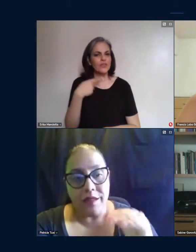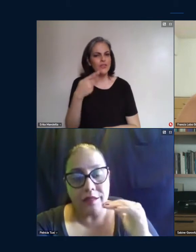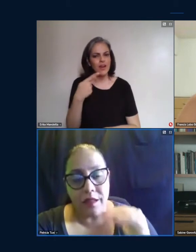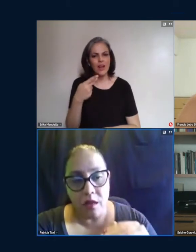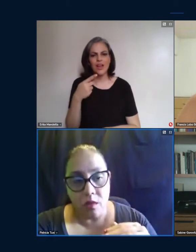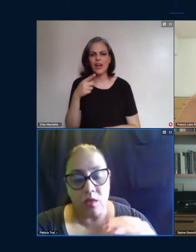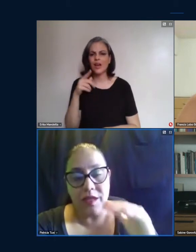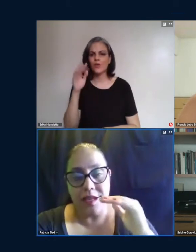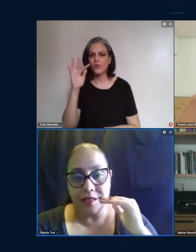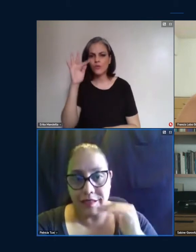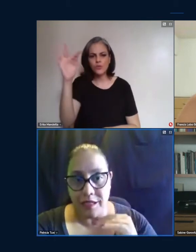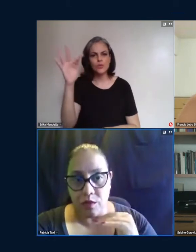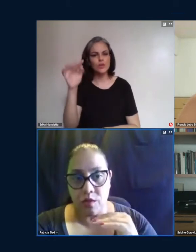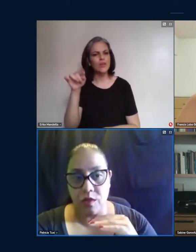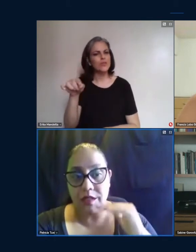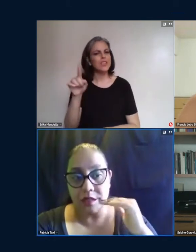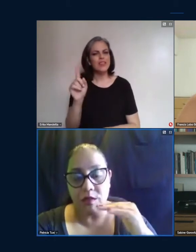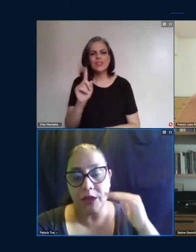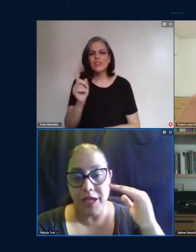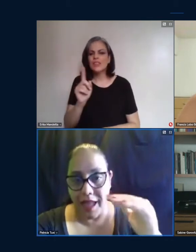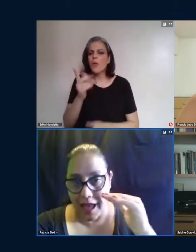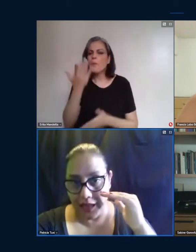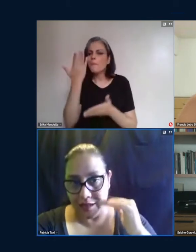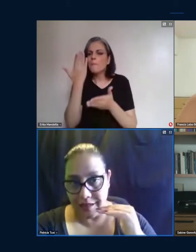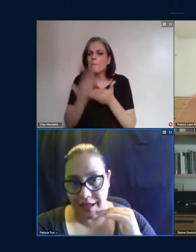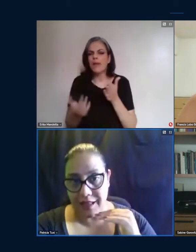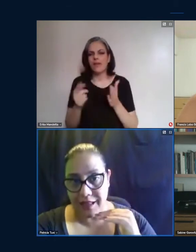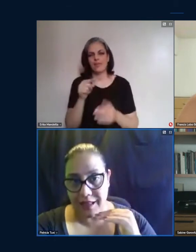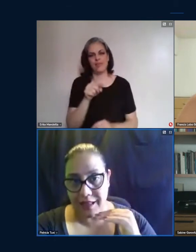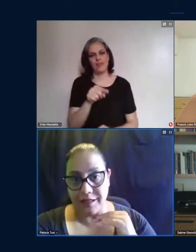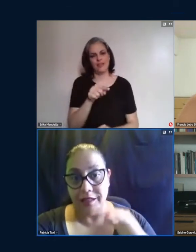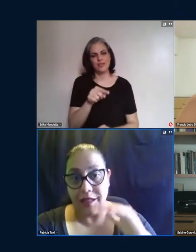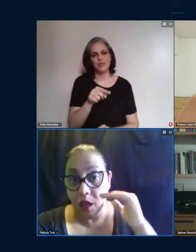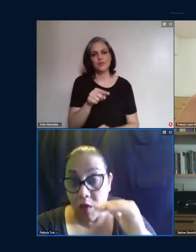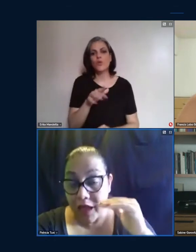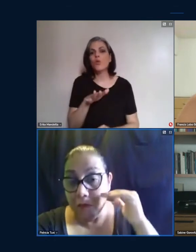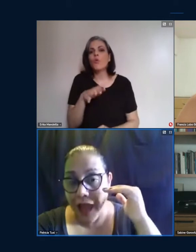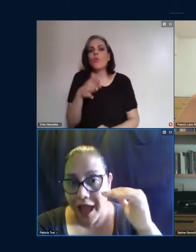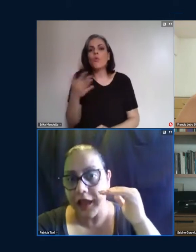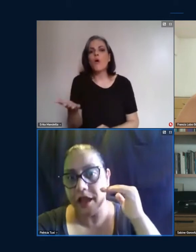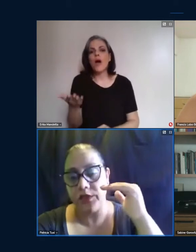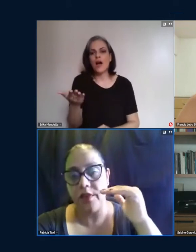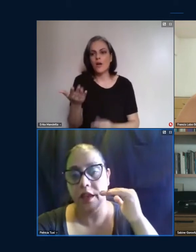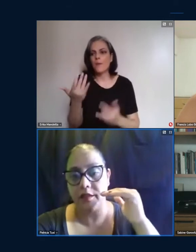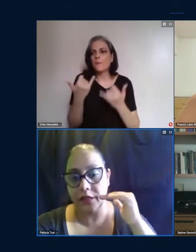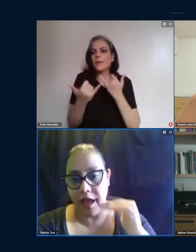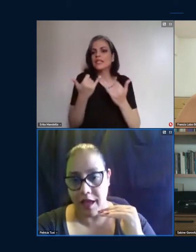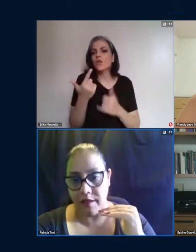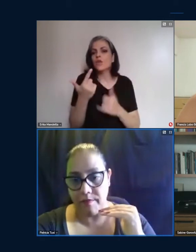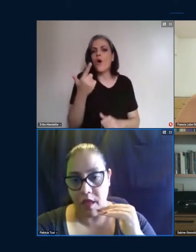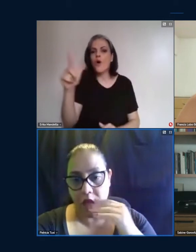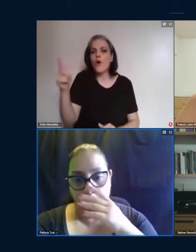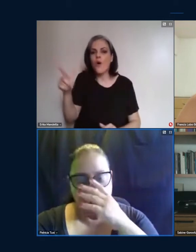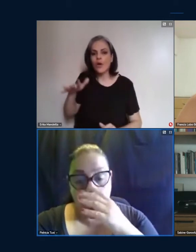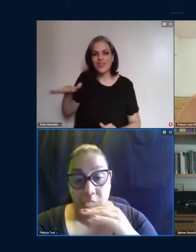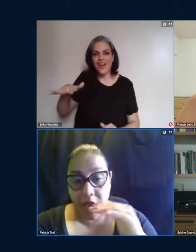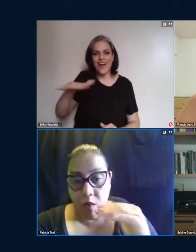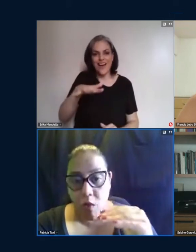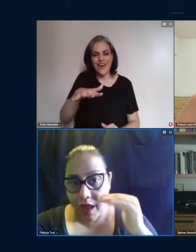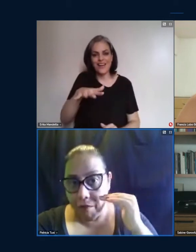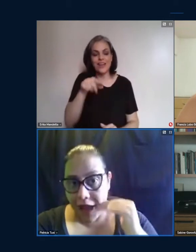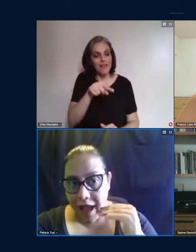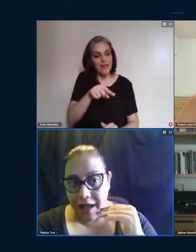quais são os requisitos que são similares entre as áreas e o que marca a diferença da área,